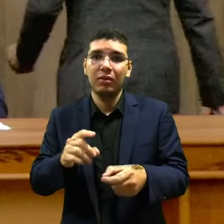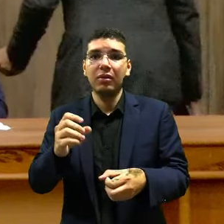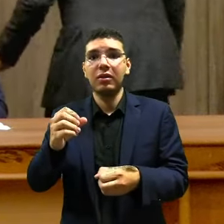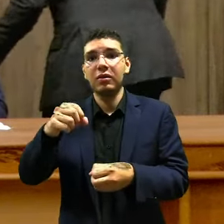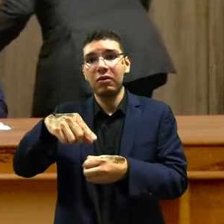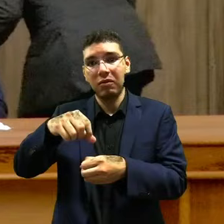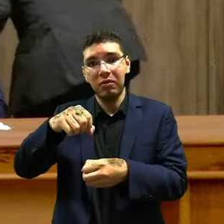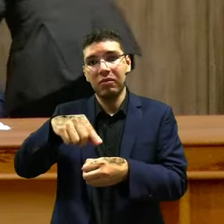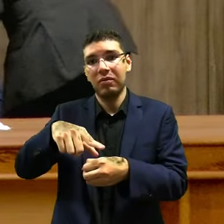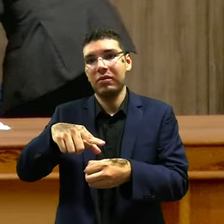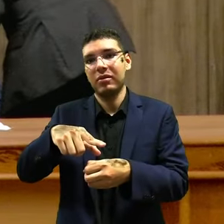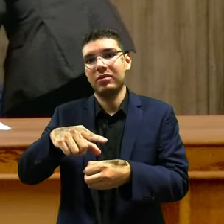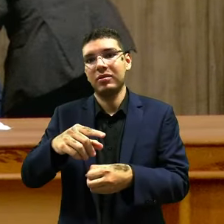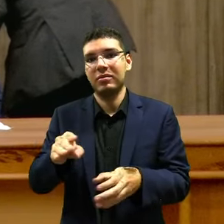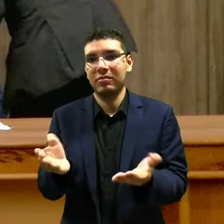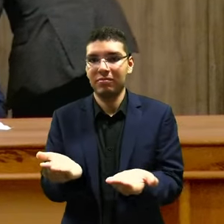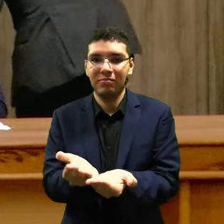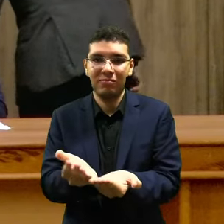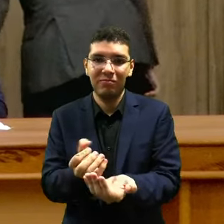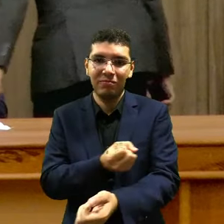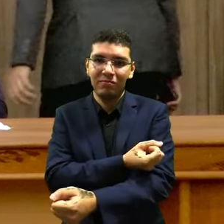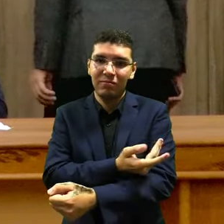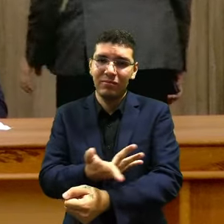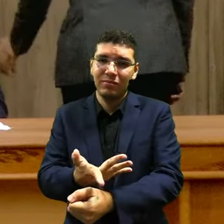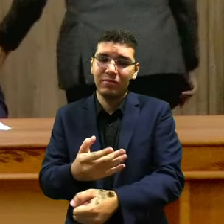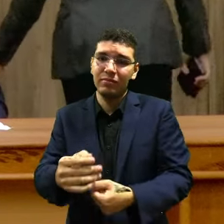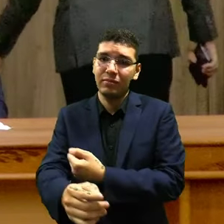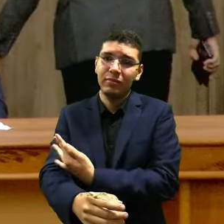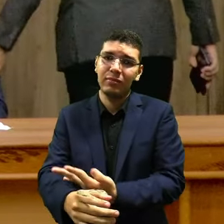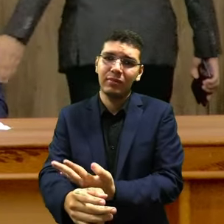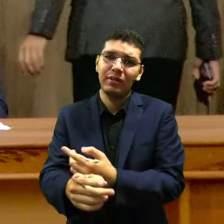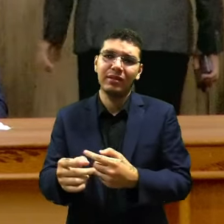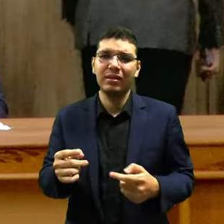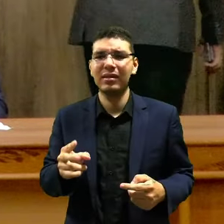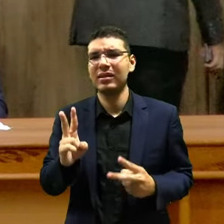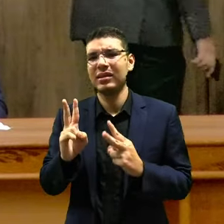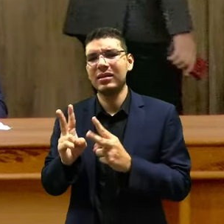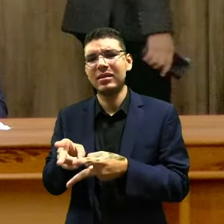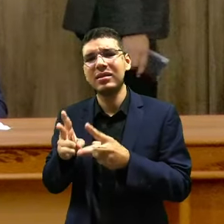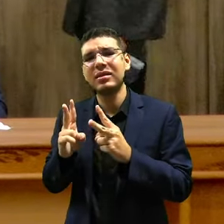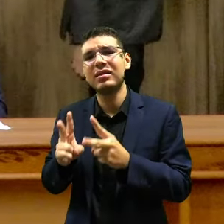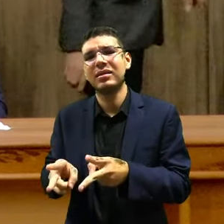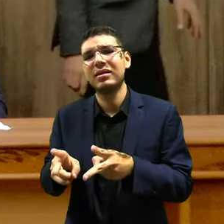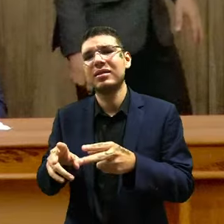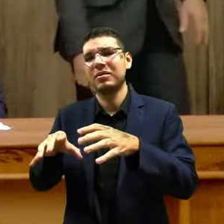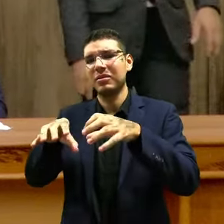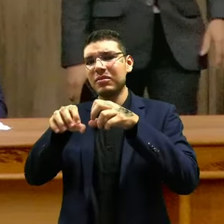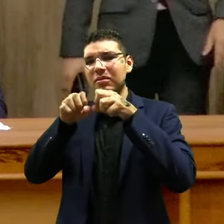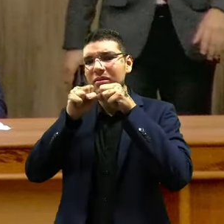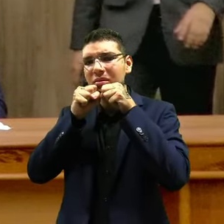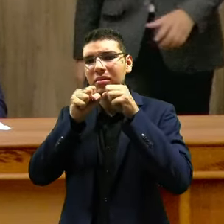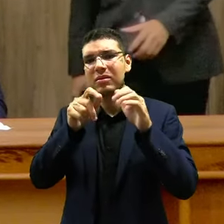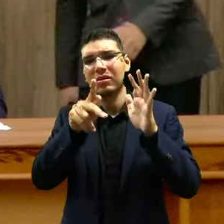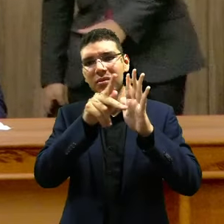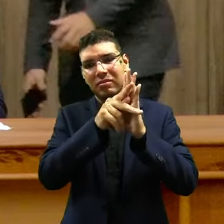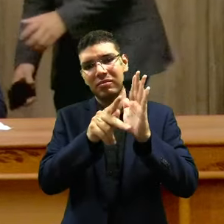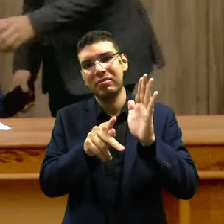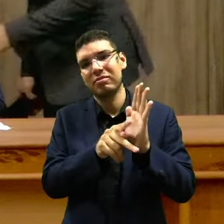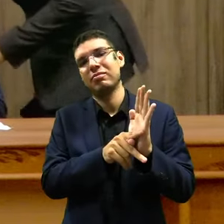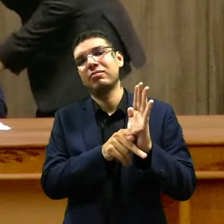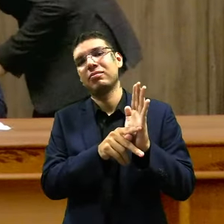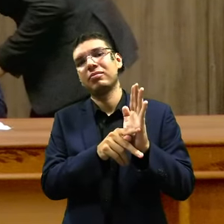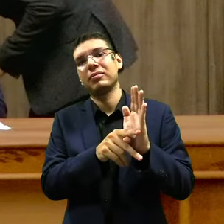crente emocional é criticando tudo critica projeto critica construção critica missão eu ainda fico me perguntando meu deus o que que faz